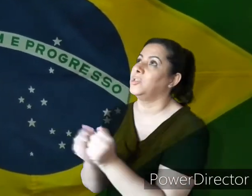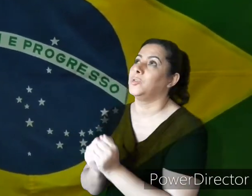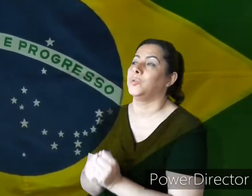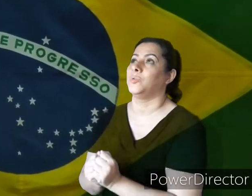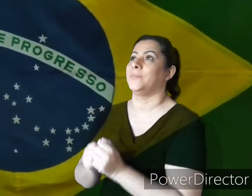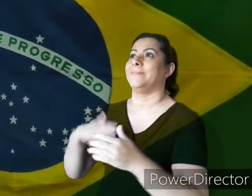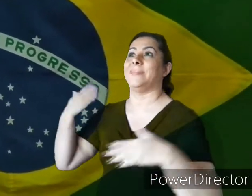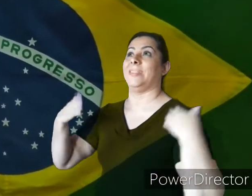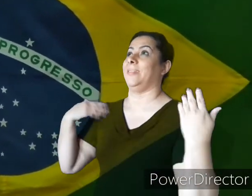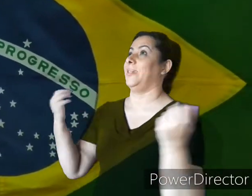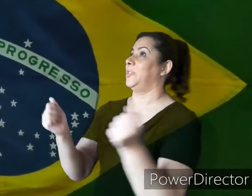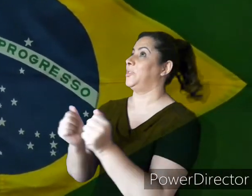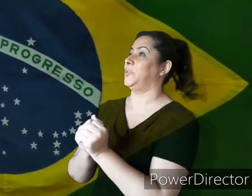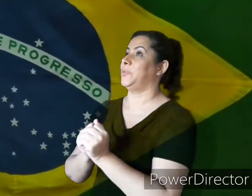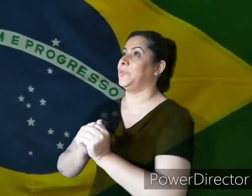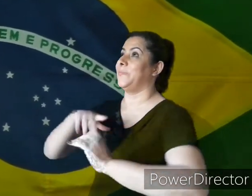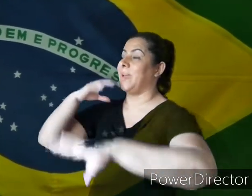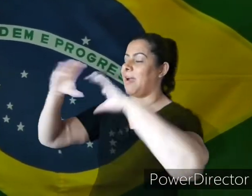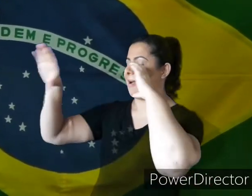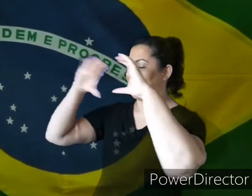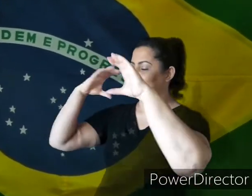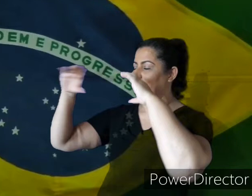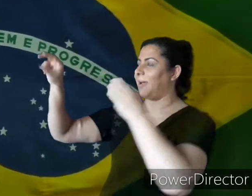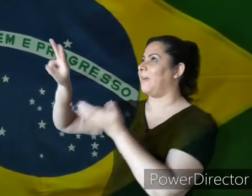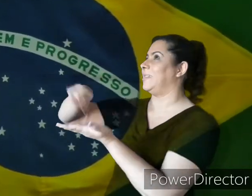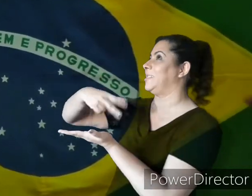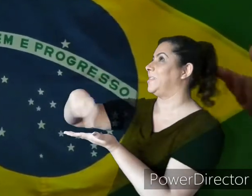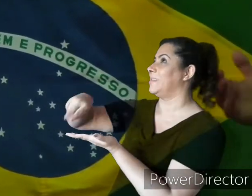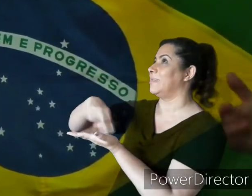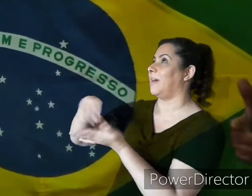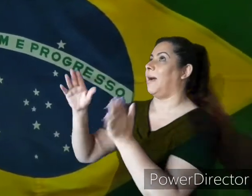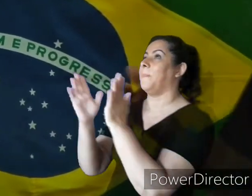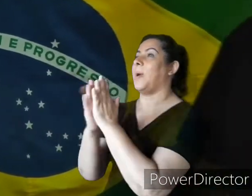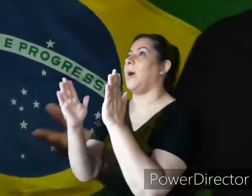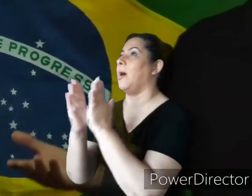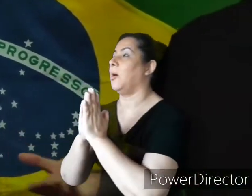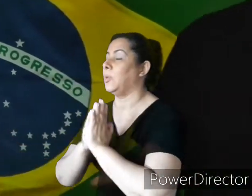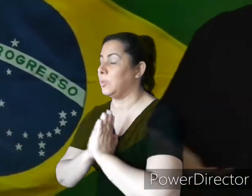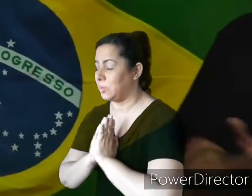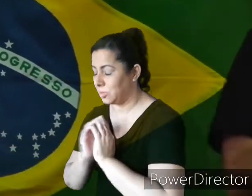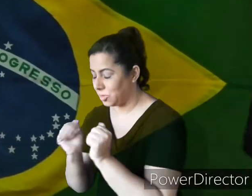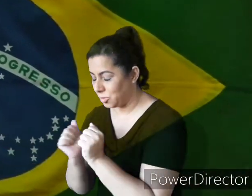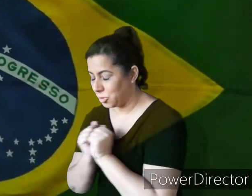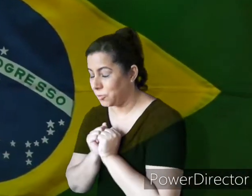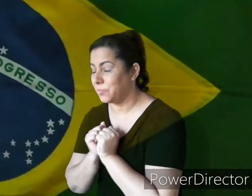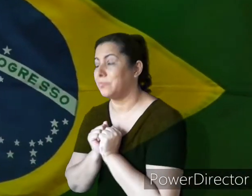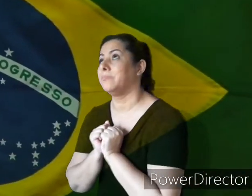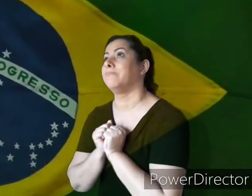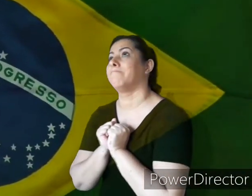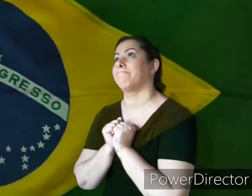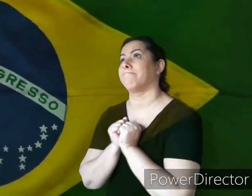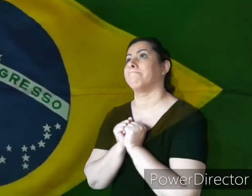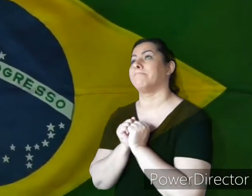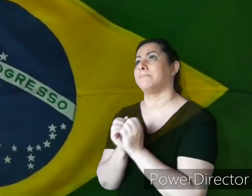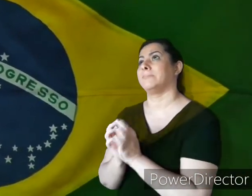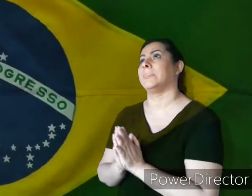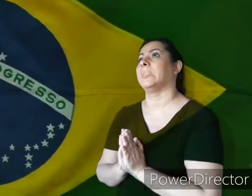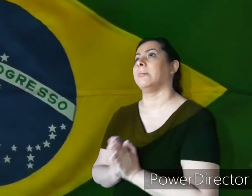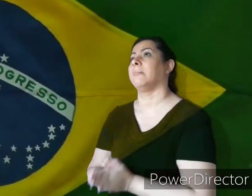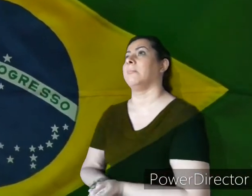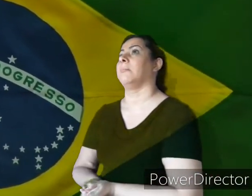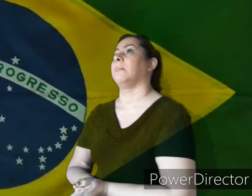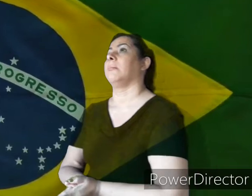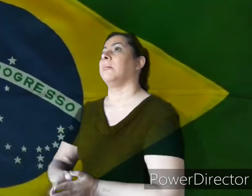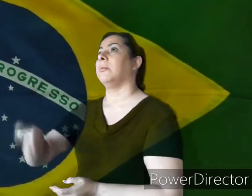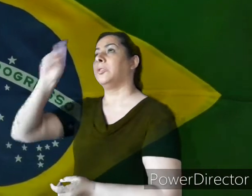eu creio que eu posso declarar que apesar de todas as tristezas, lutas, Senhor, essa quarentena, Senhor,